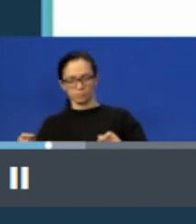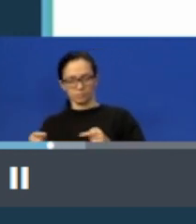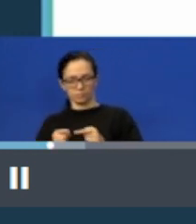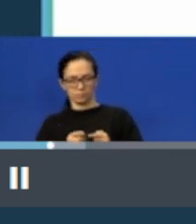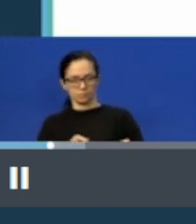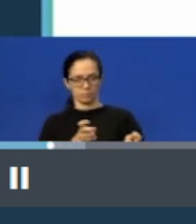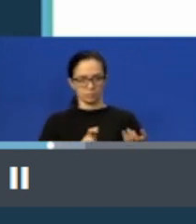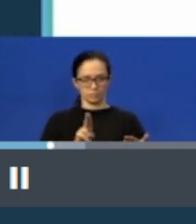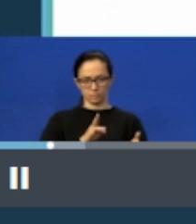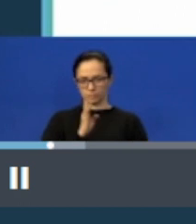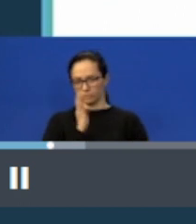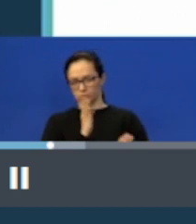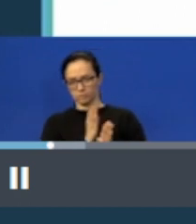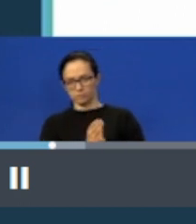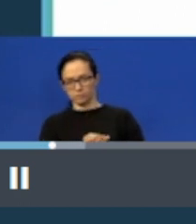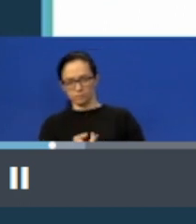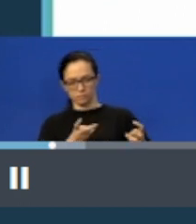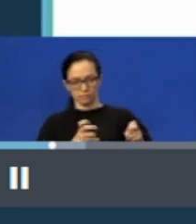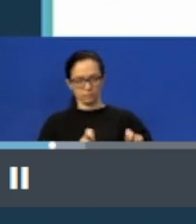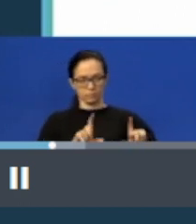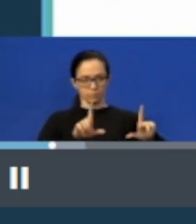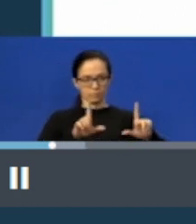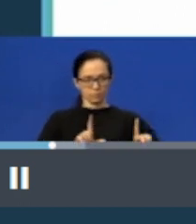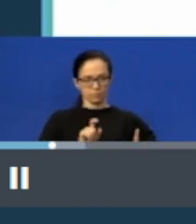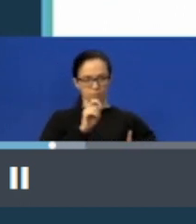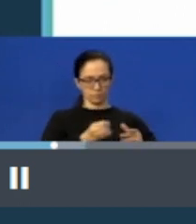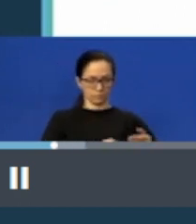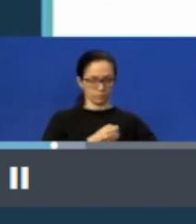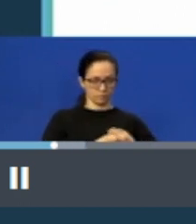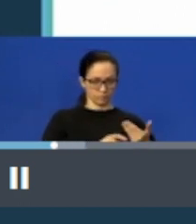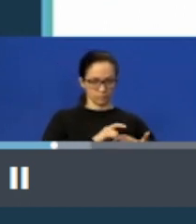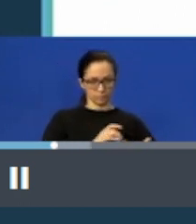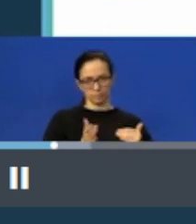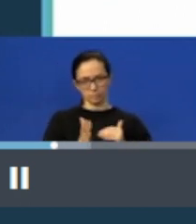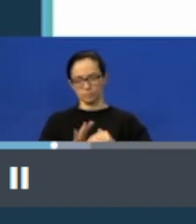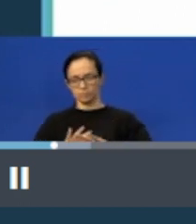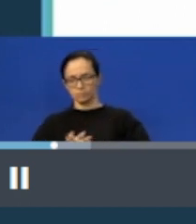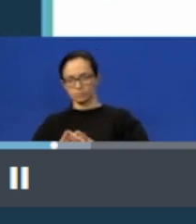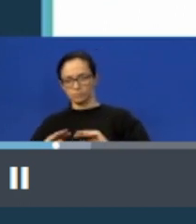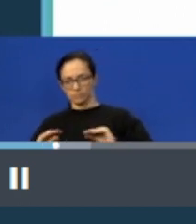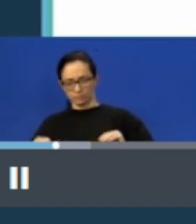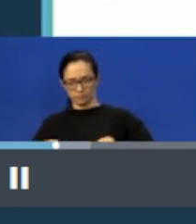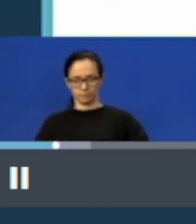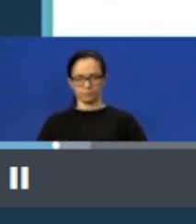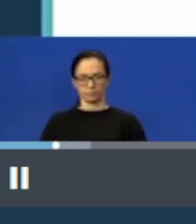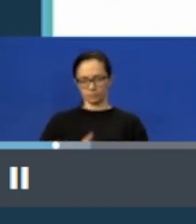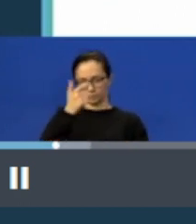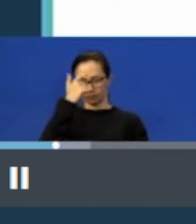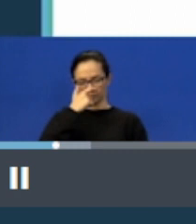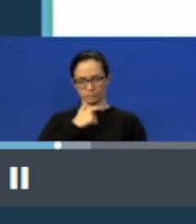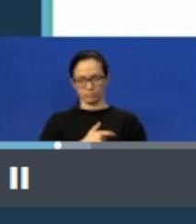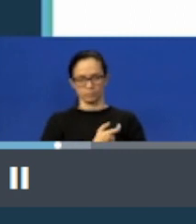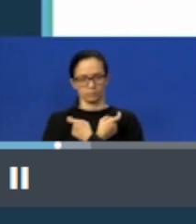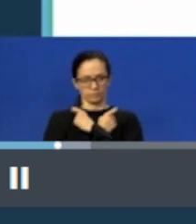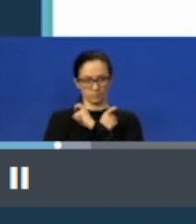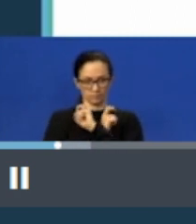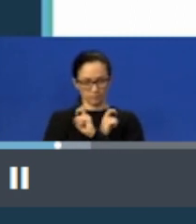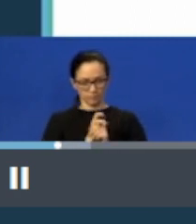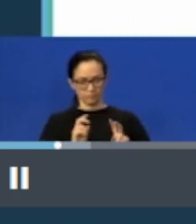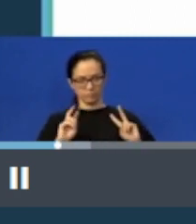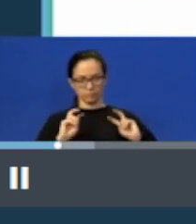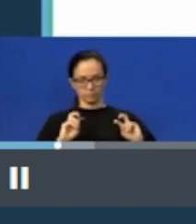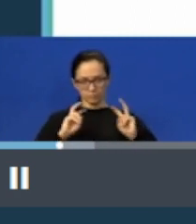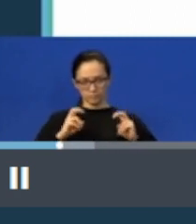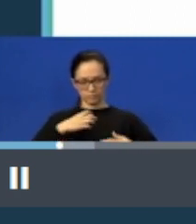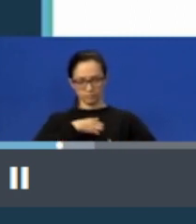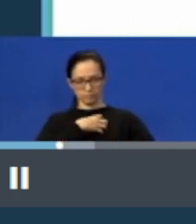diagnósticos e terapêuticos. A radiologia é a parte da ciência que estuda a visualização de ossos, órgãos ou estruturas por